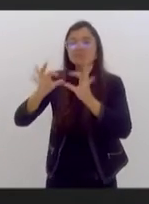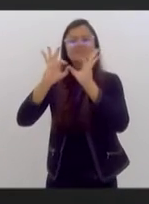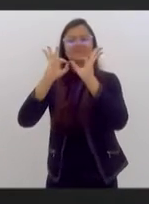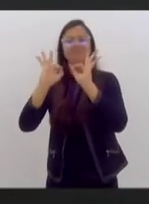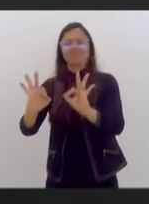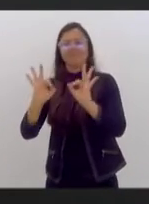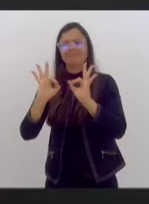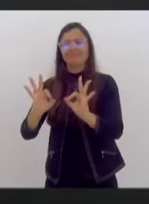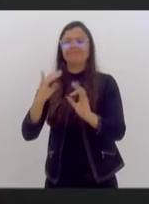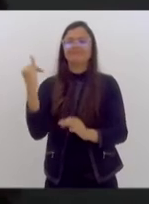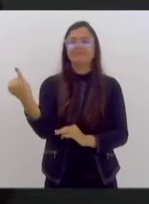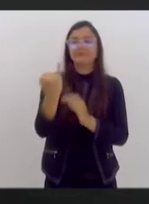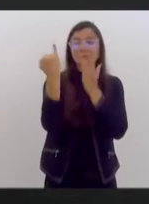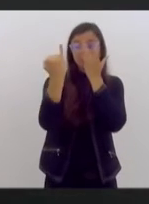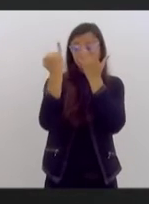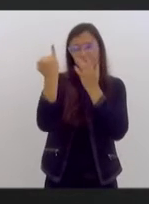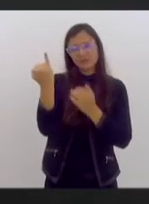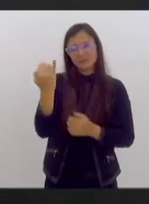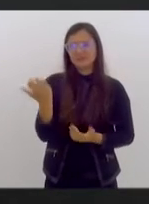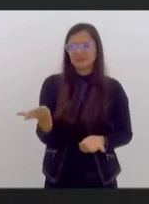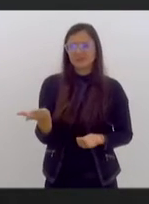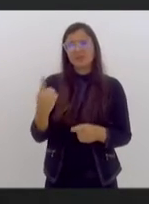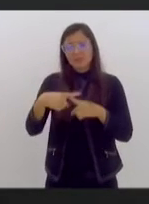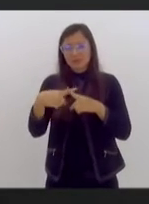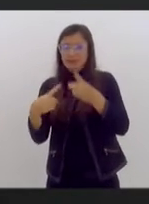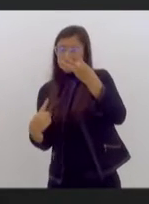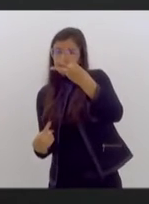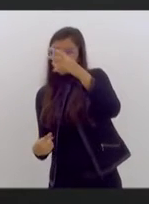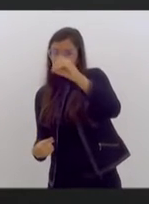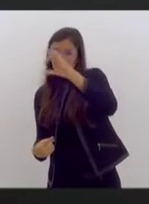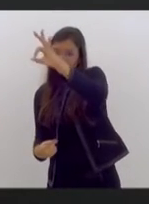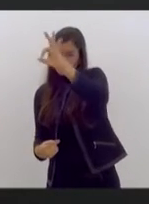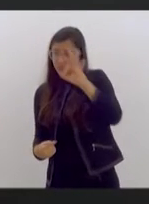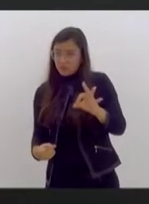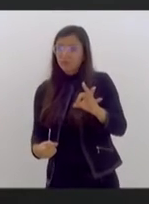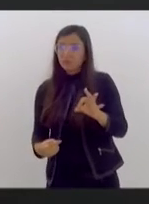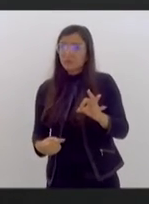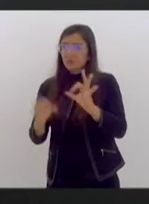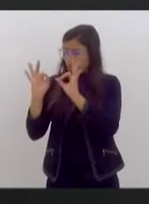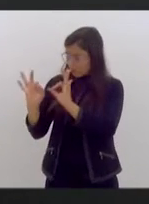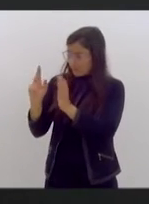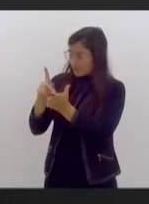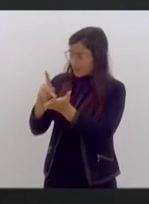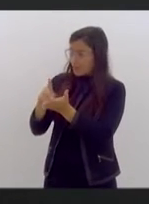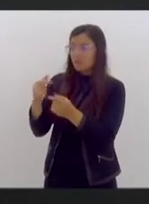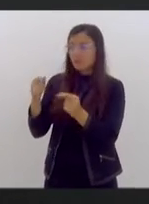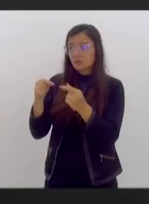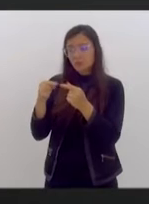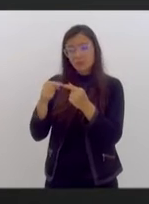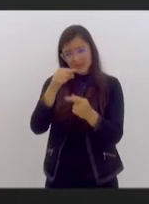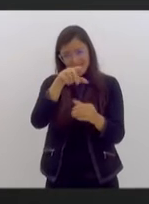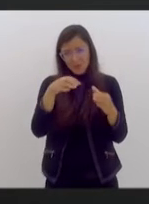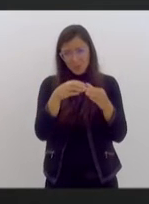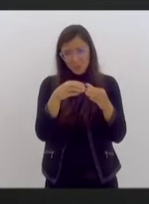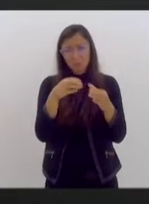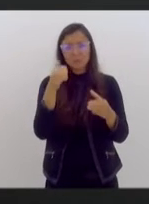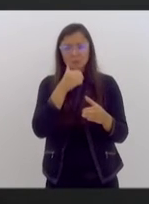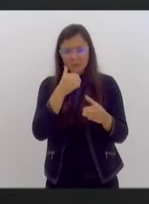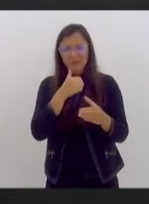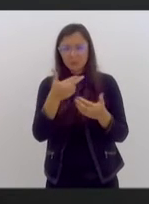que você faz necessário 30% para o fundo de apoio a comissão das mulheres né